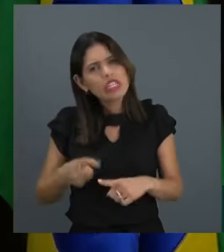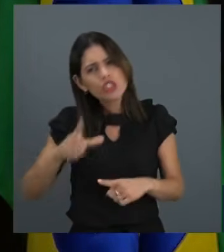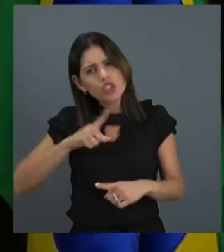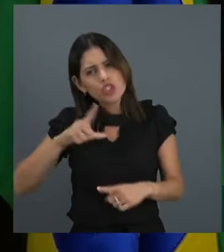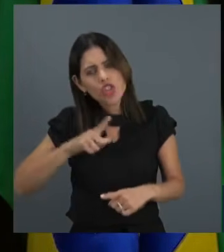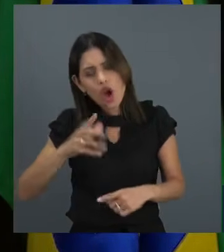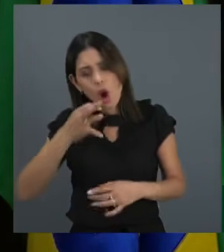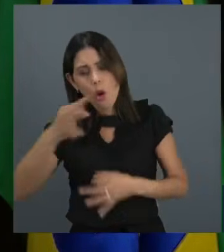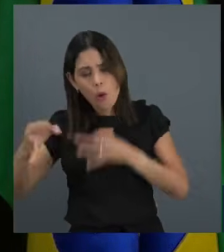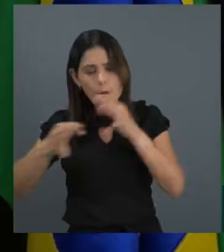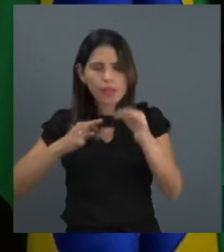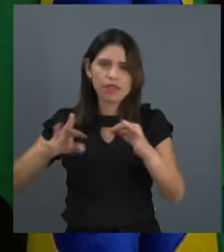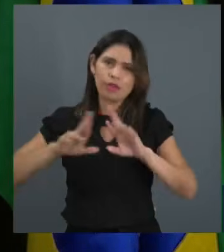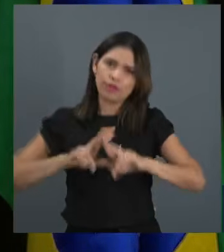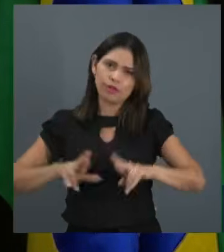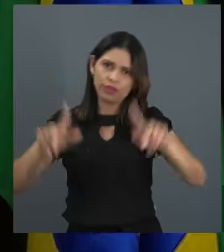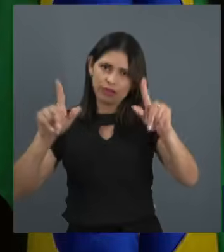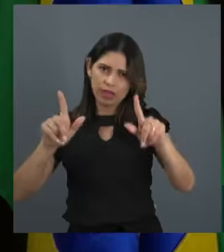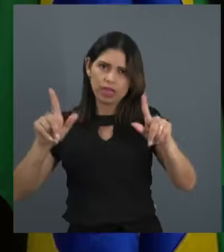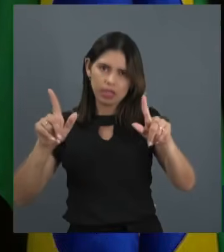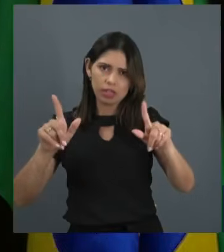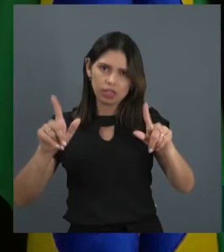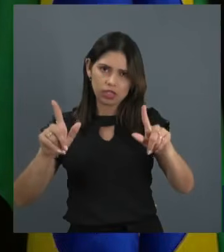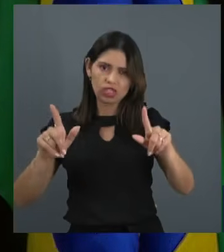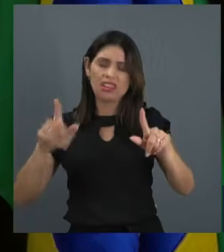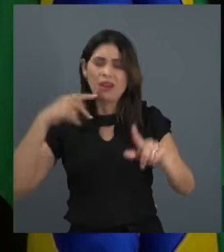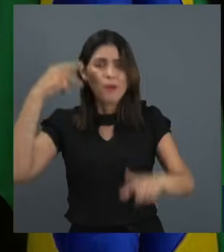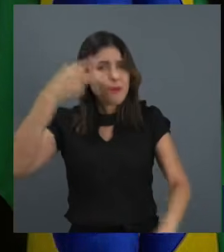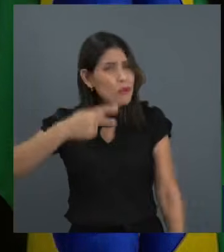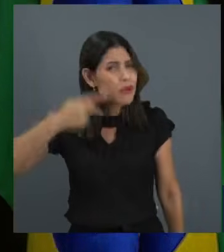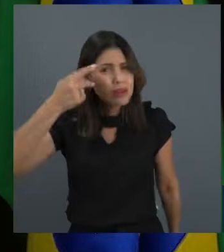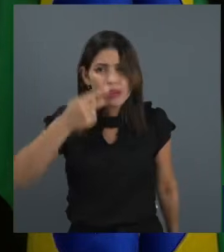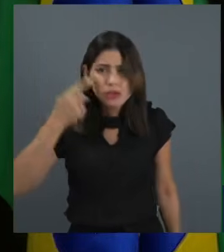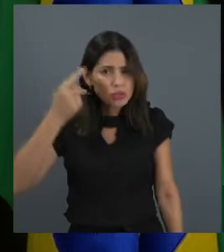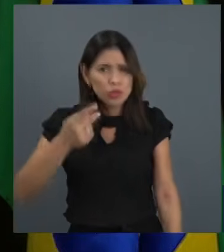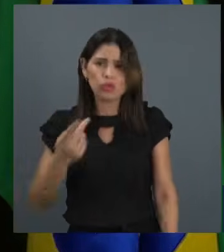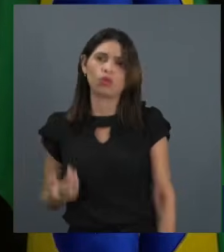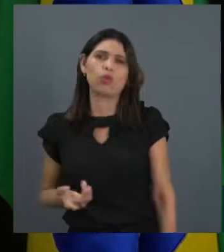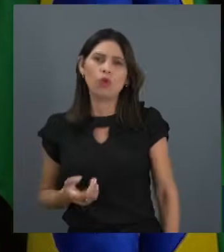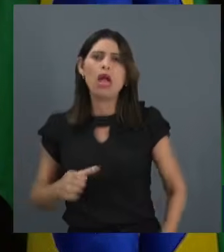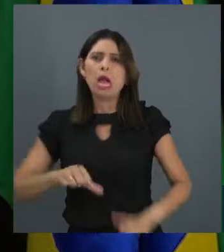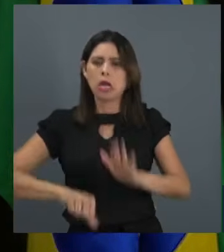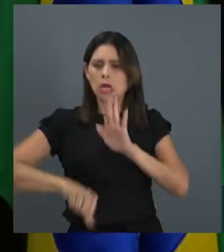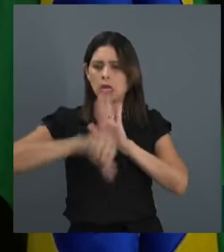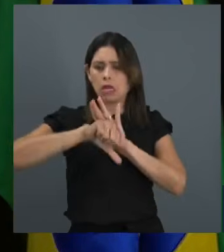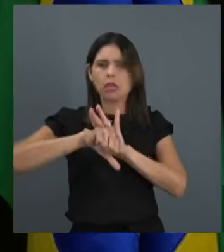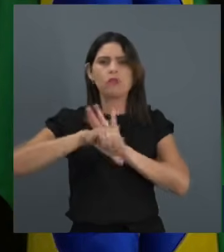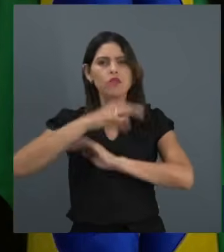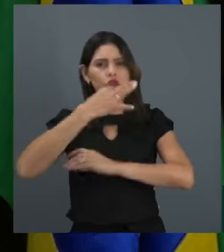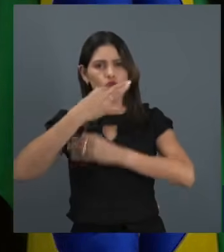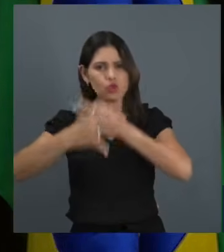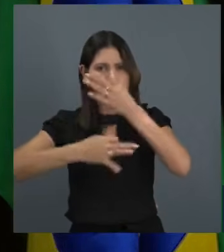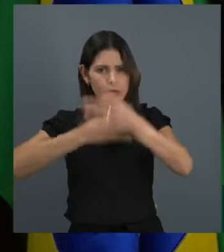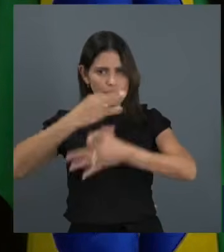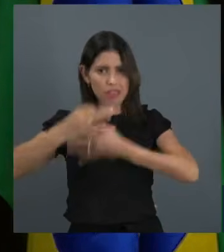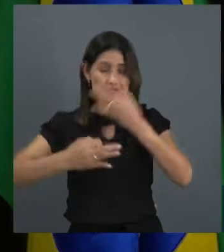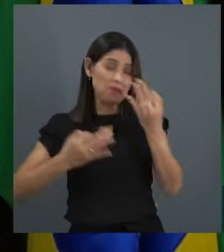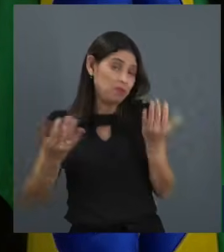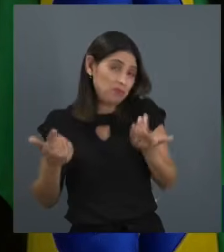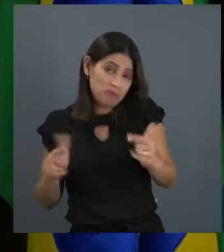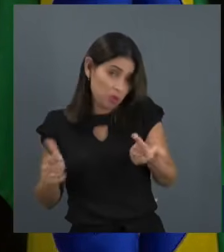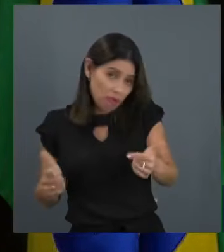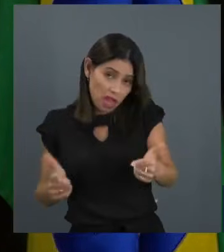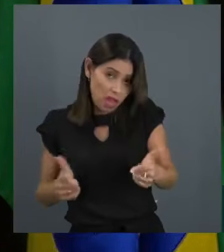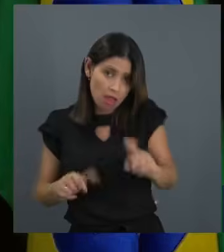do regime na época. Político, inclusive. Por crime de opinião. Que não existe crime de